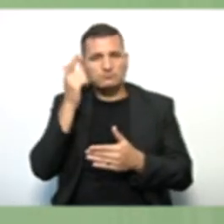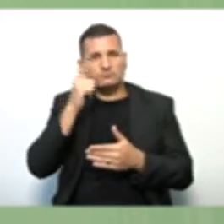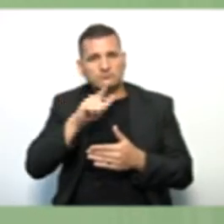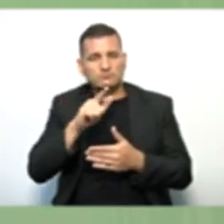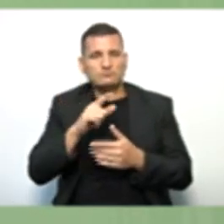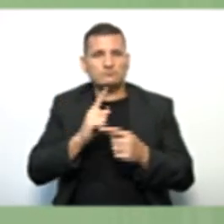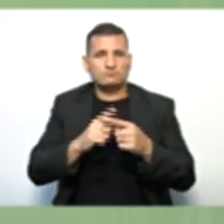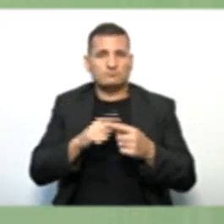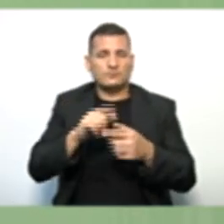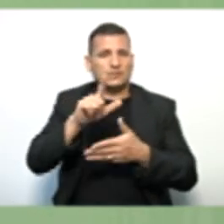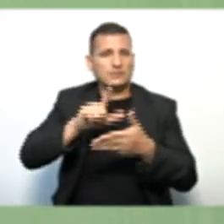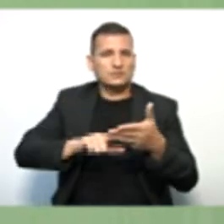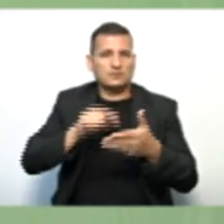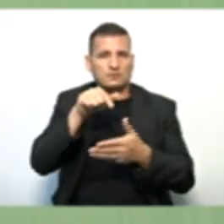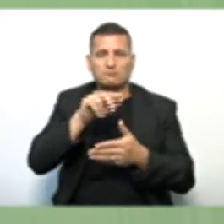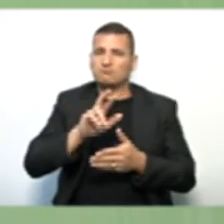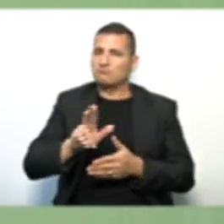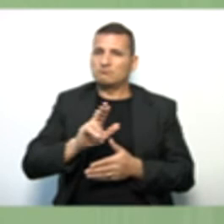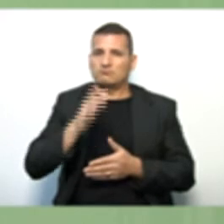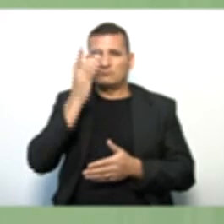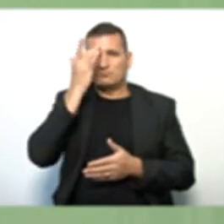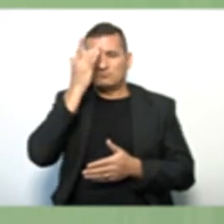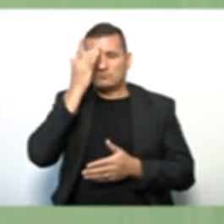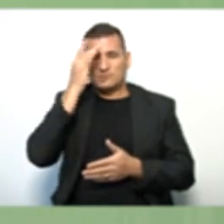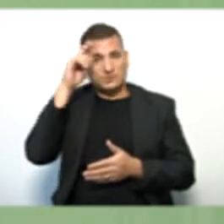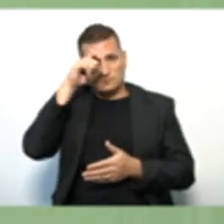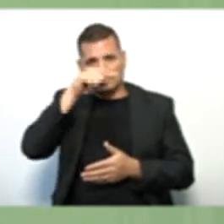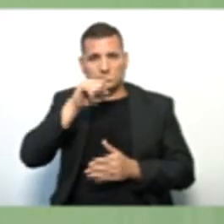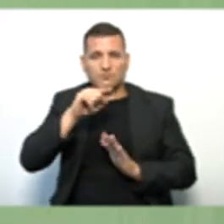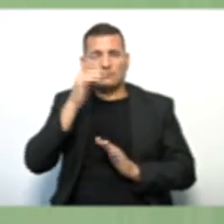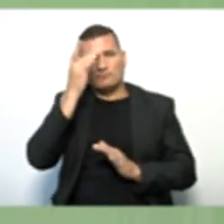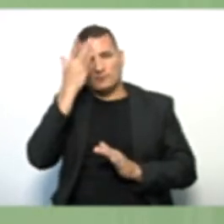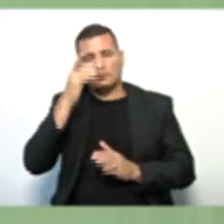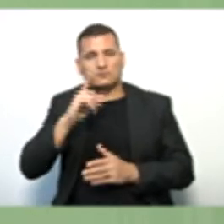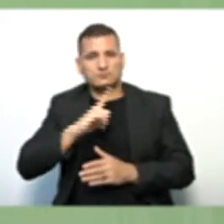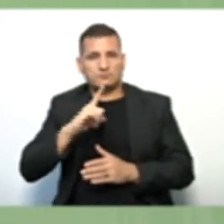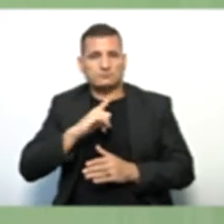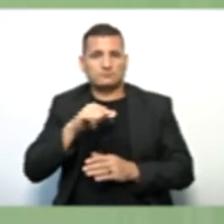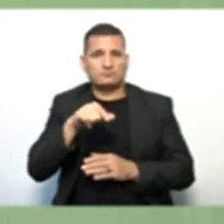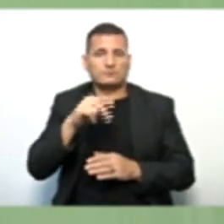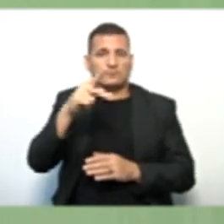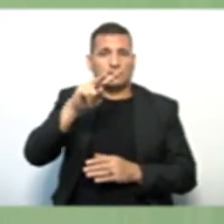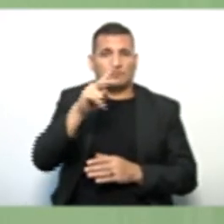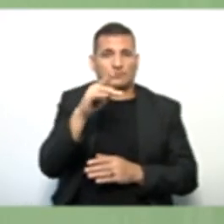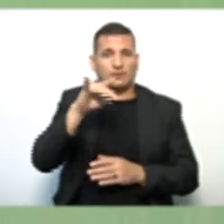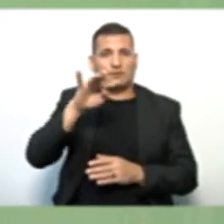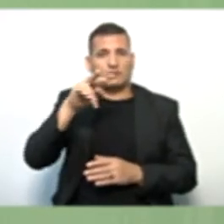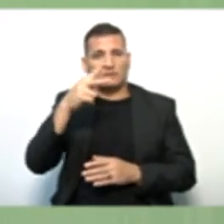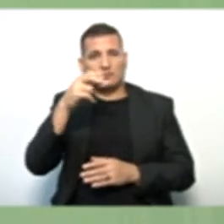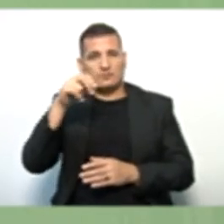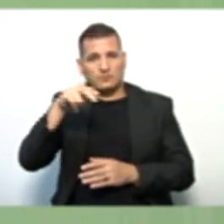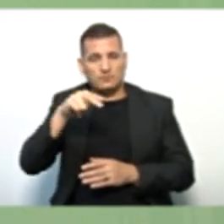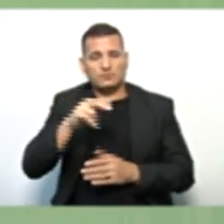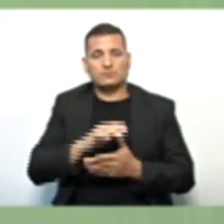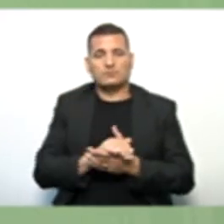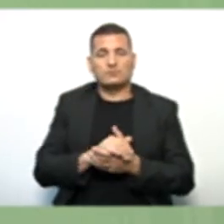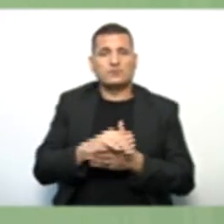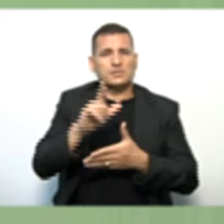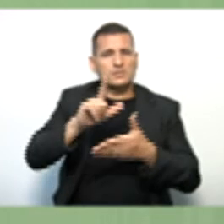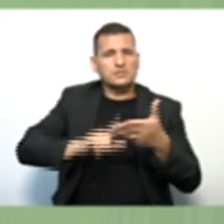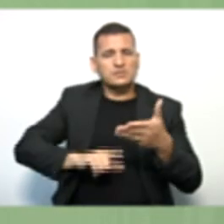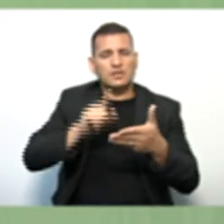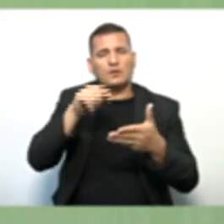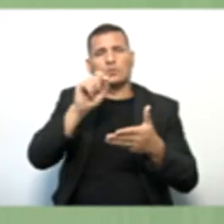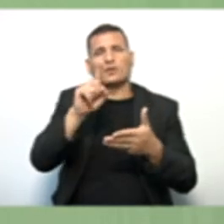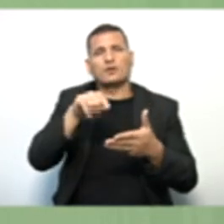porque elas não são difíceis, são fáceis mais do que a gente pensava, ainda mais quando a gente está falando de Python, tá bom? Listas são